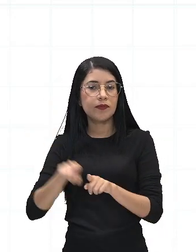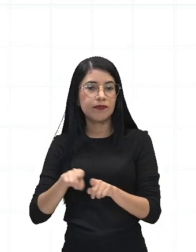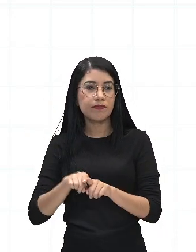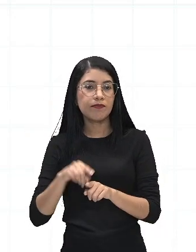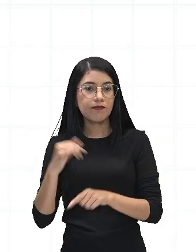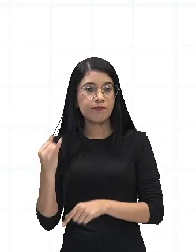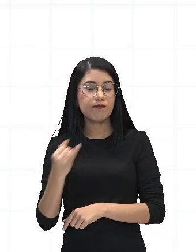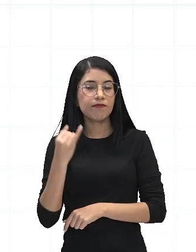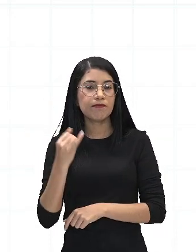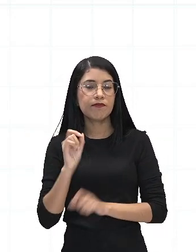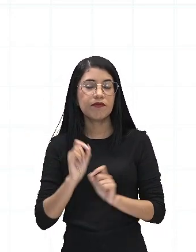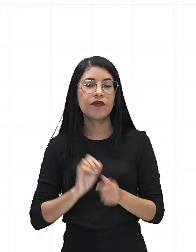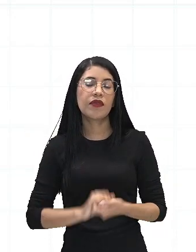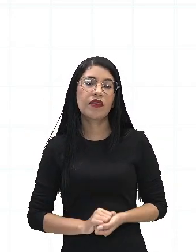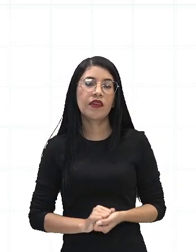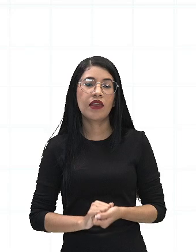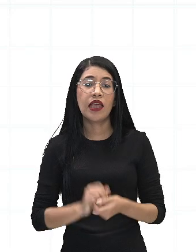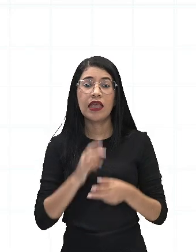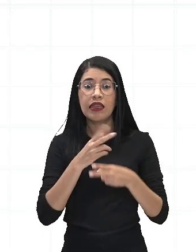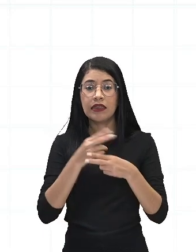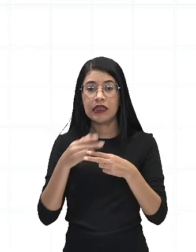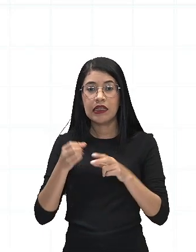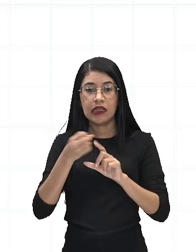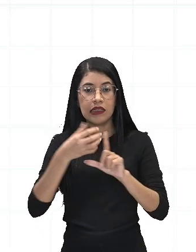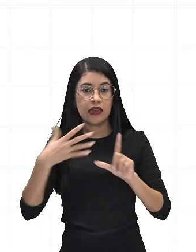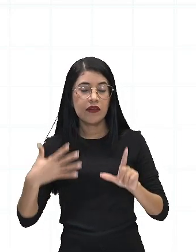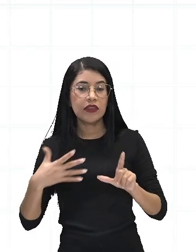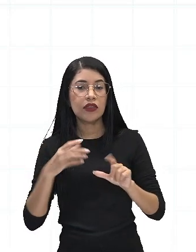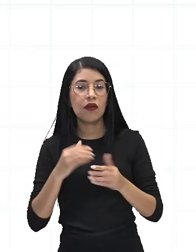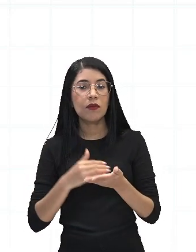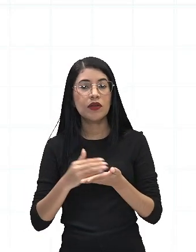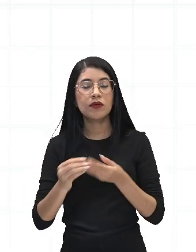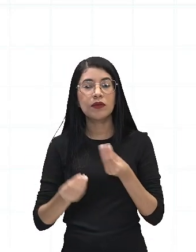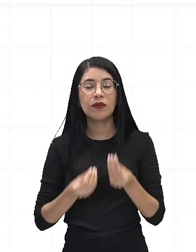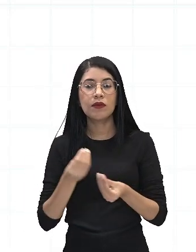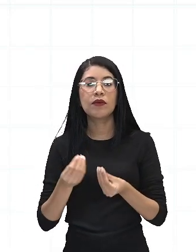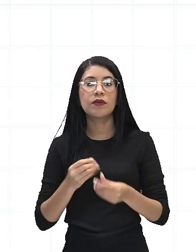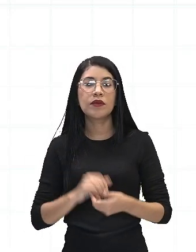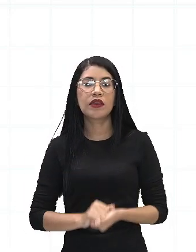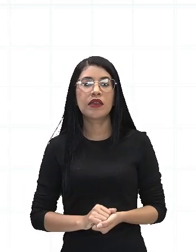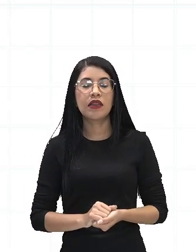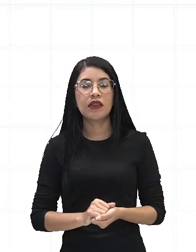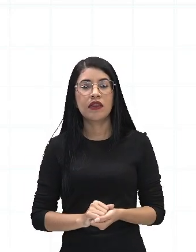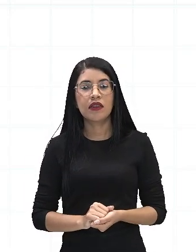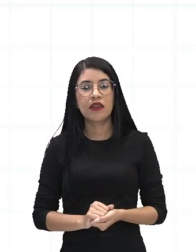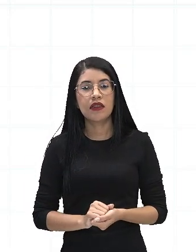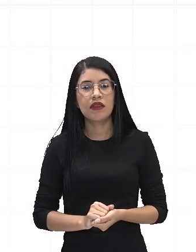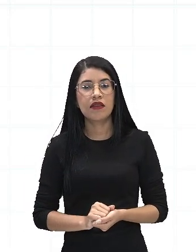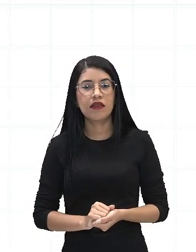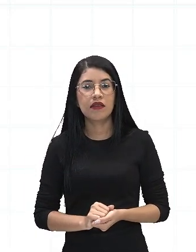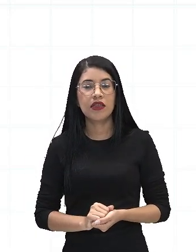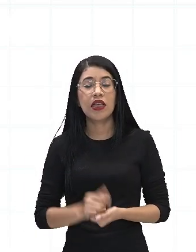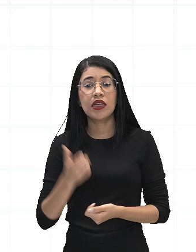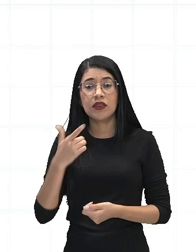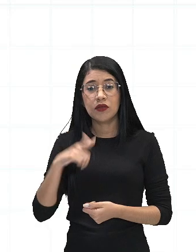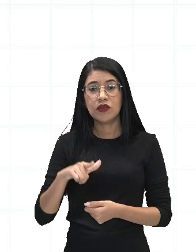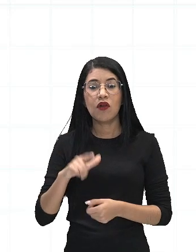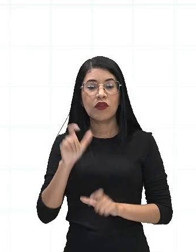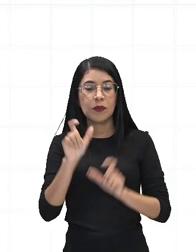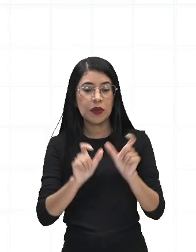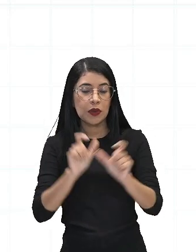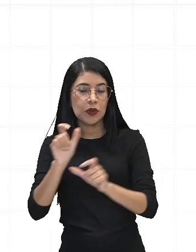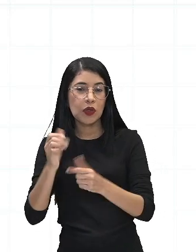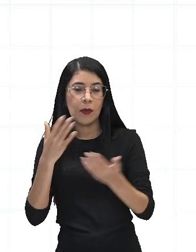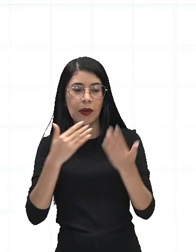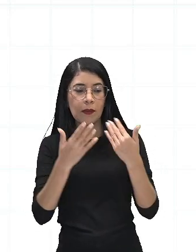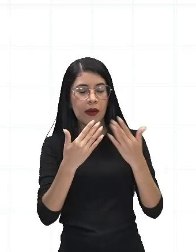é inegável que a série da Netflix larga já com o mérito de ter colocado novamente na boca dos